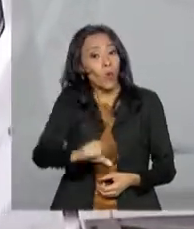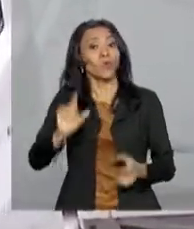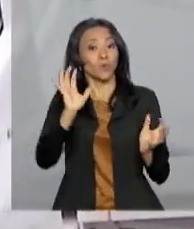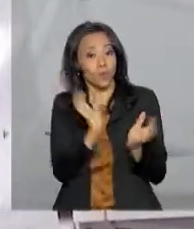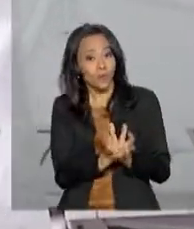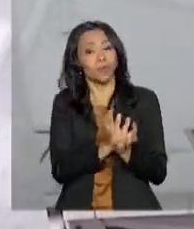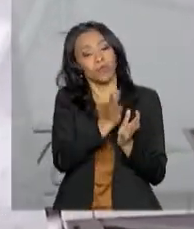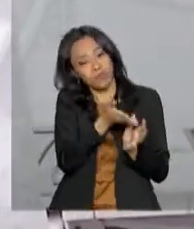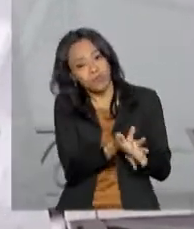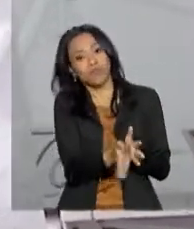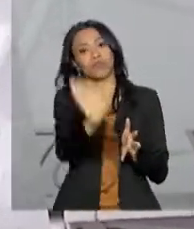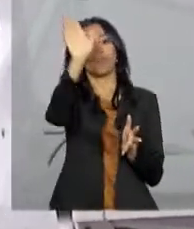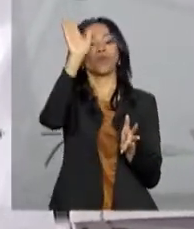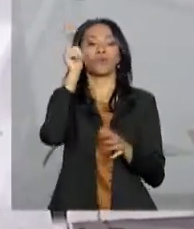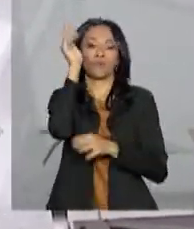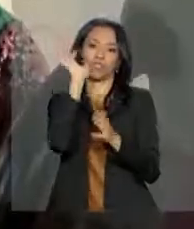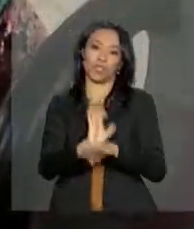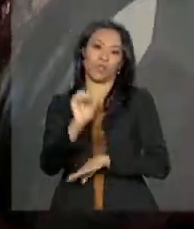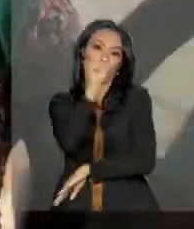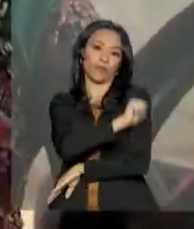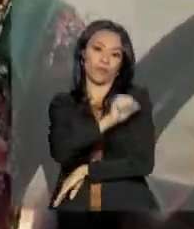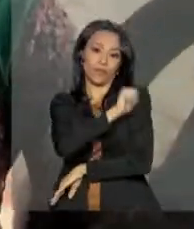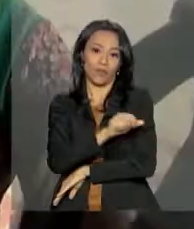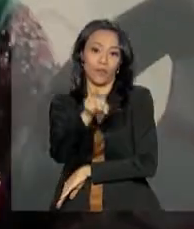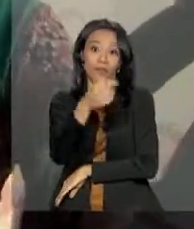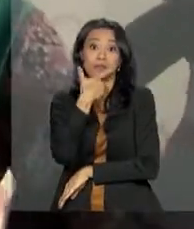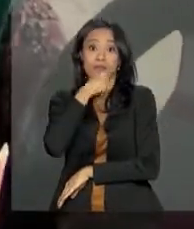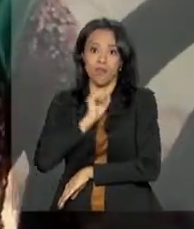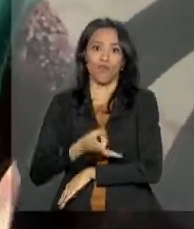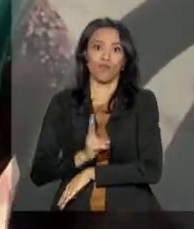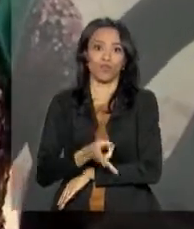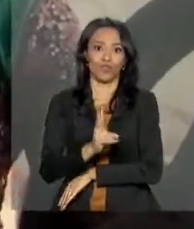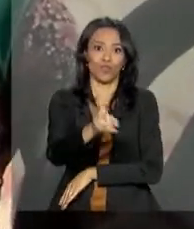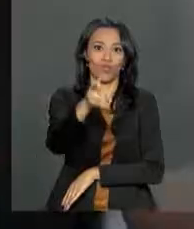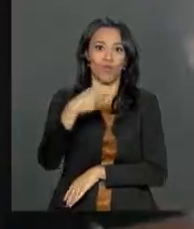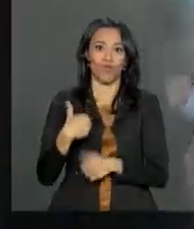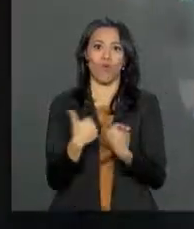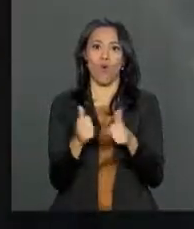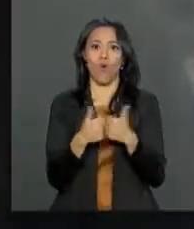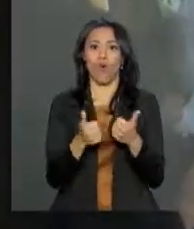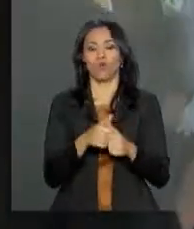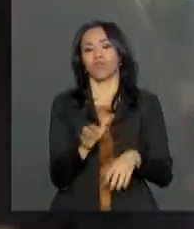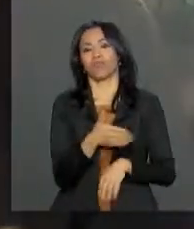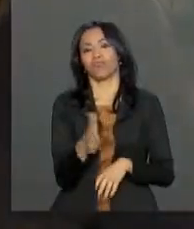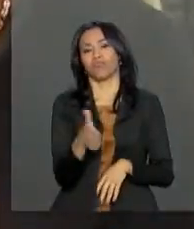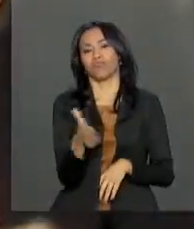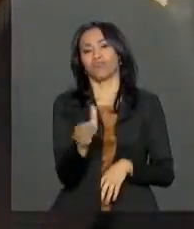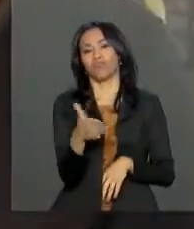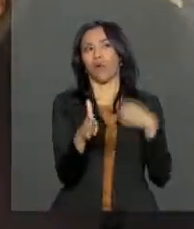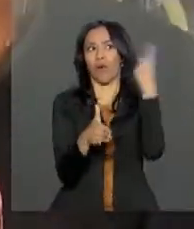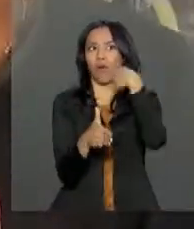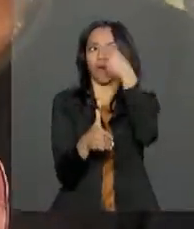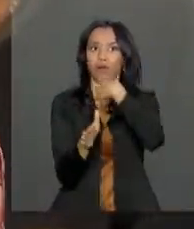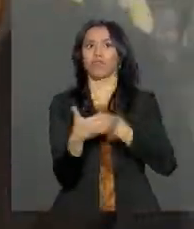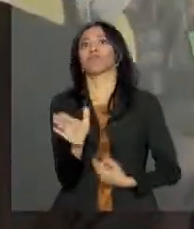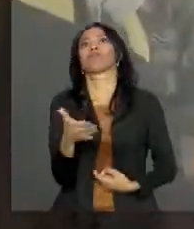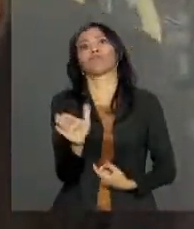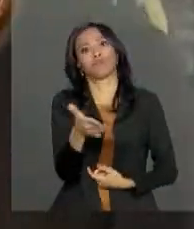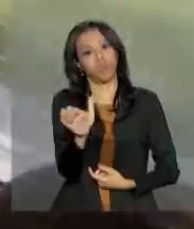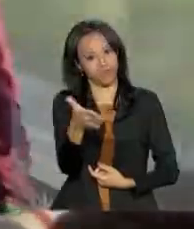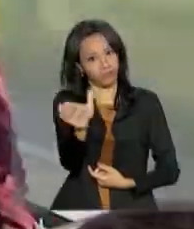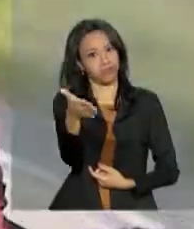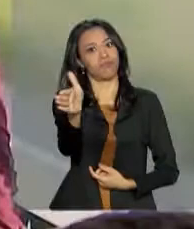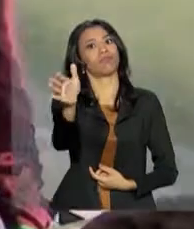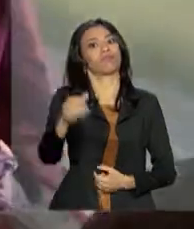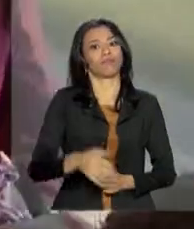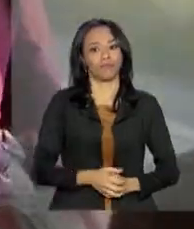em novo voo para o Rio de Janeiro. Quem continuou a viagem por terra ainda enfrentou horas na estrada de ônibus.